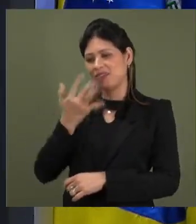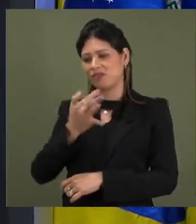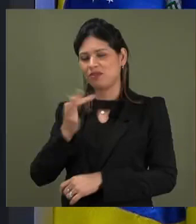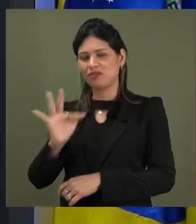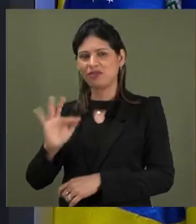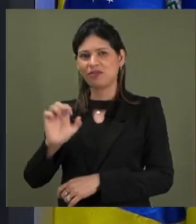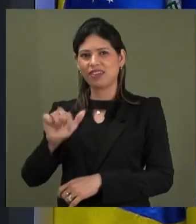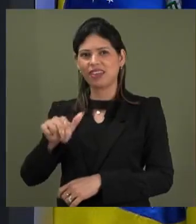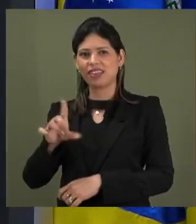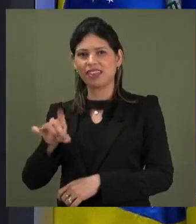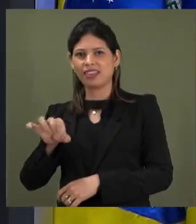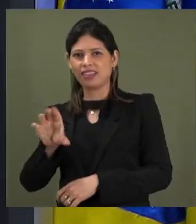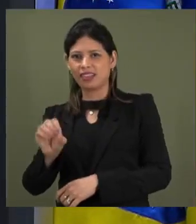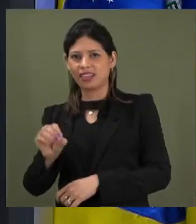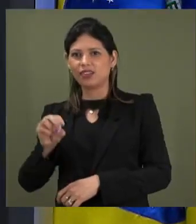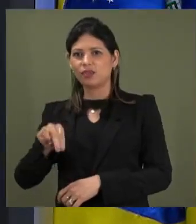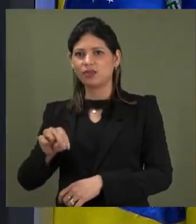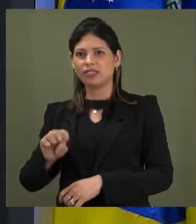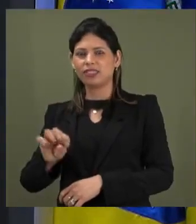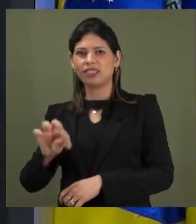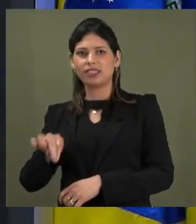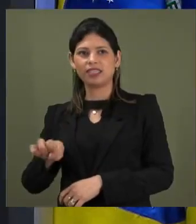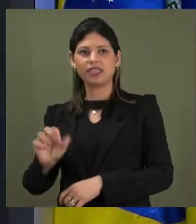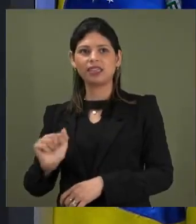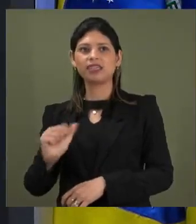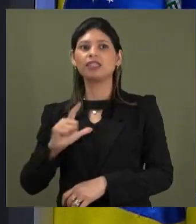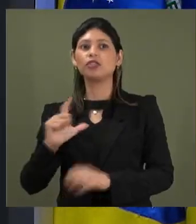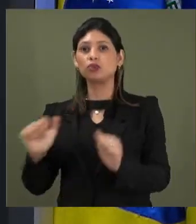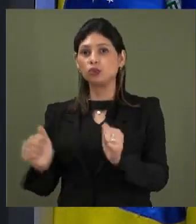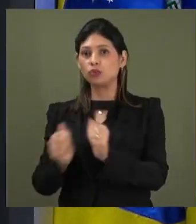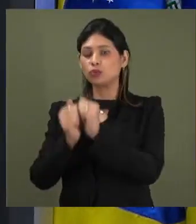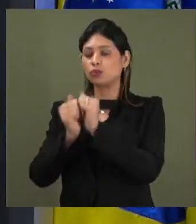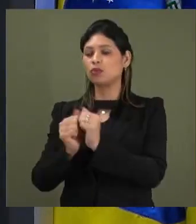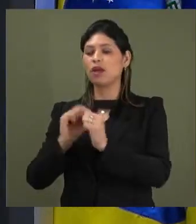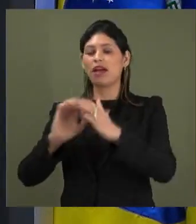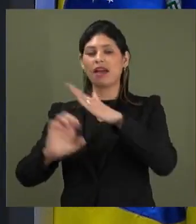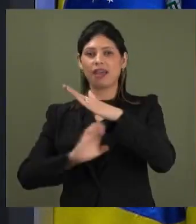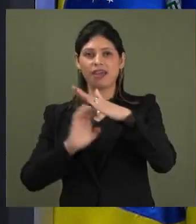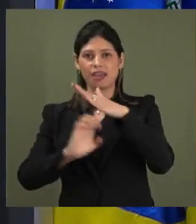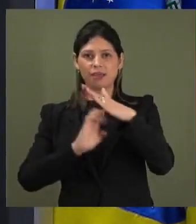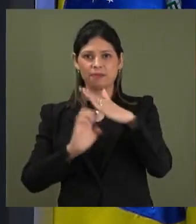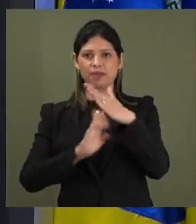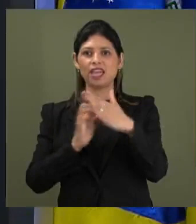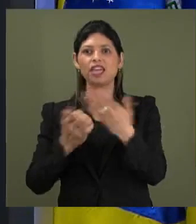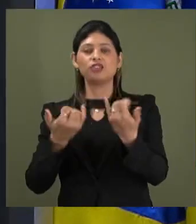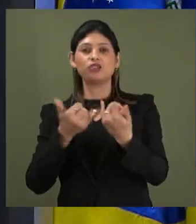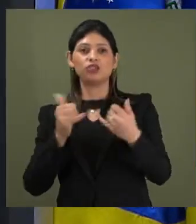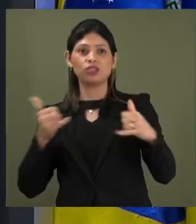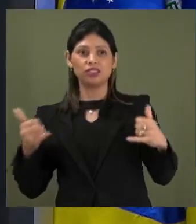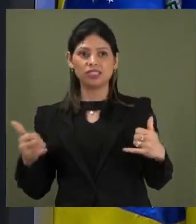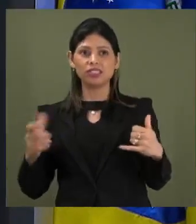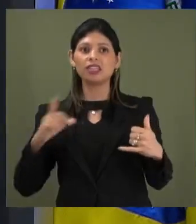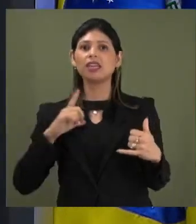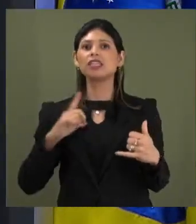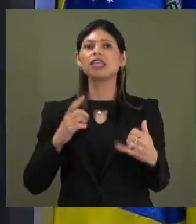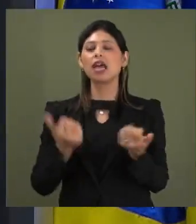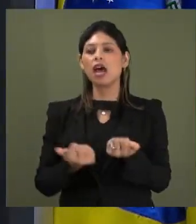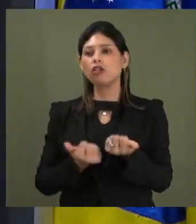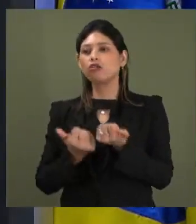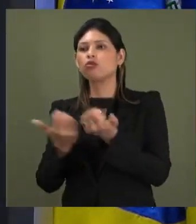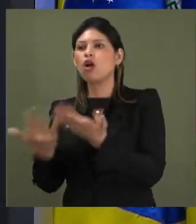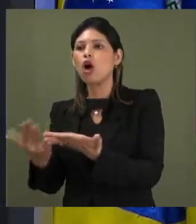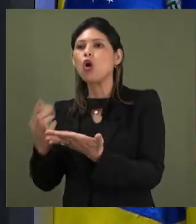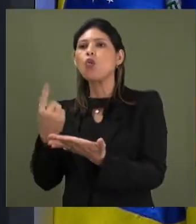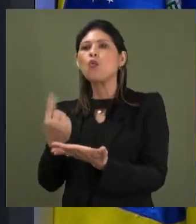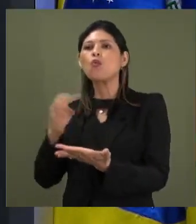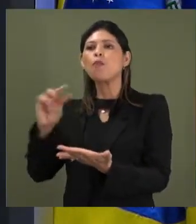a enel empresa concessionária de energia para a doação de R 1 milhão deais ao município de